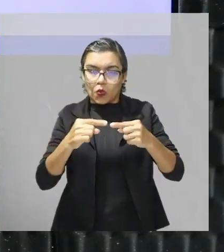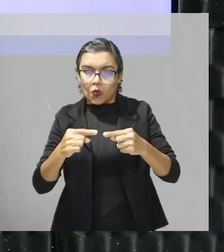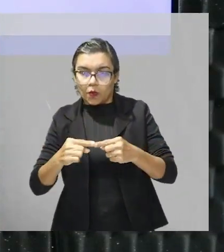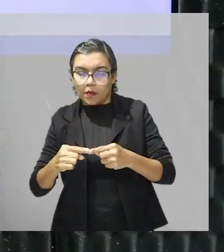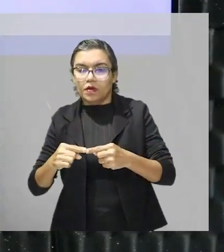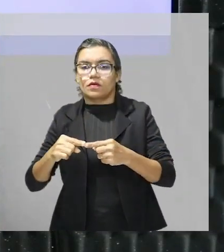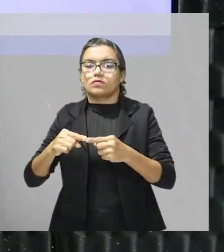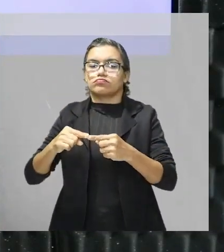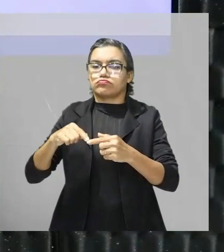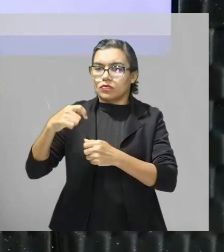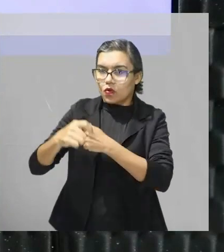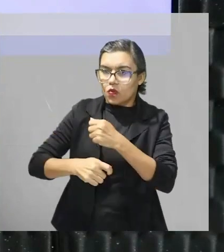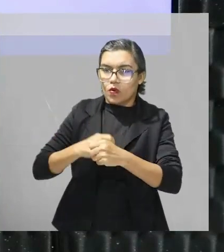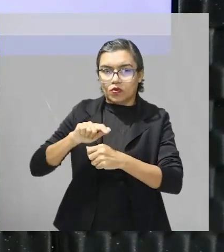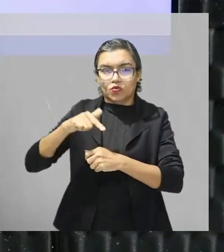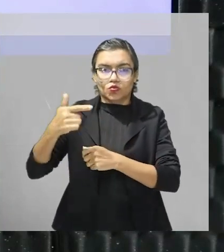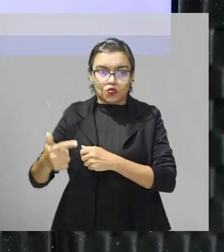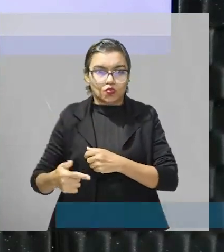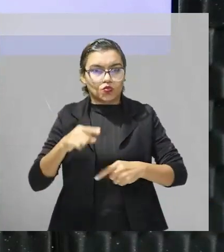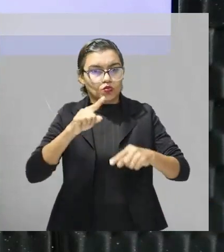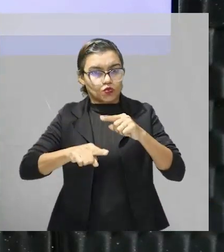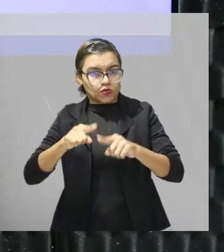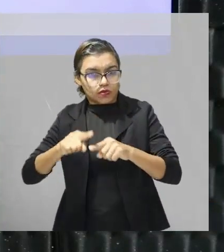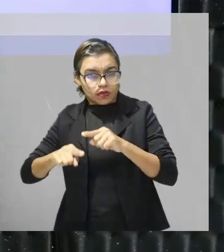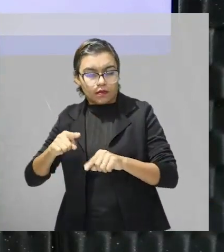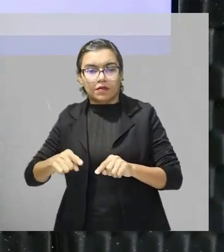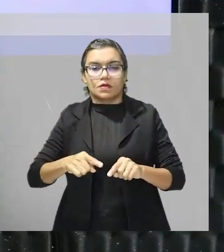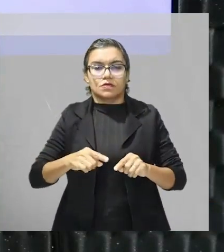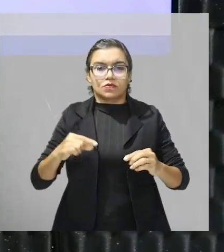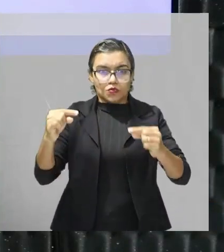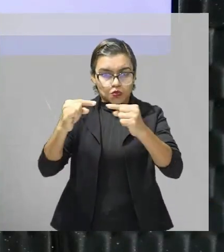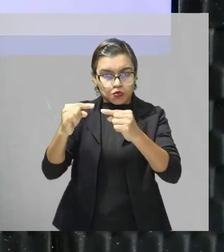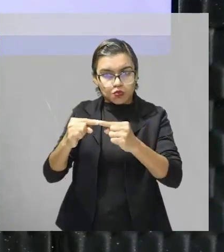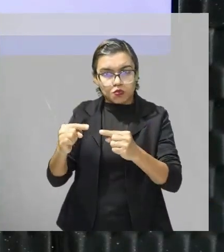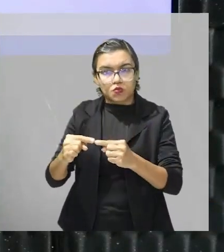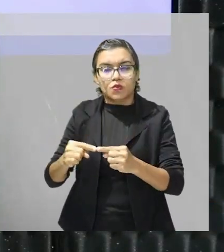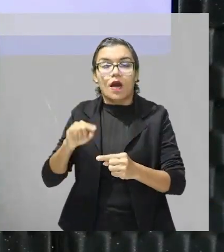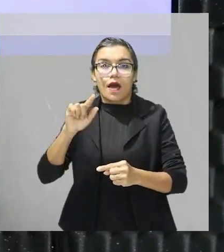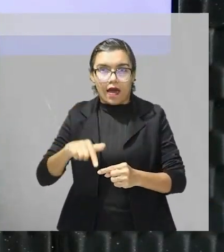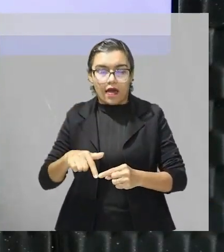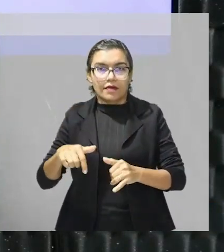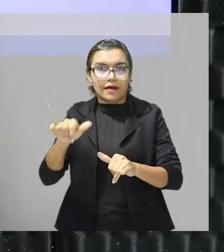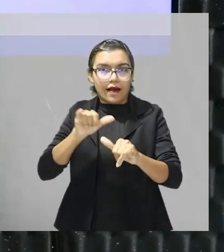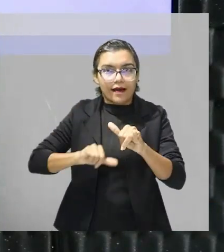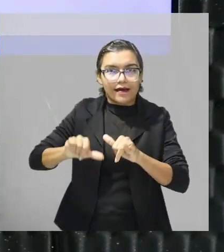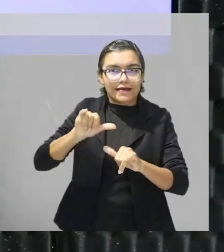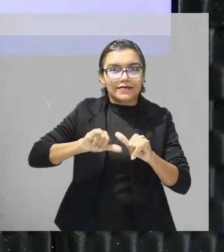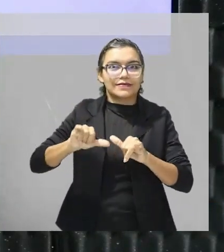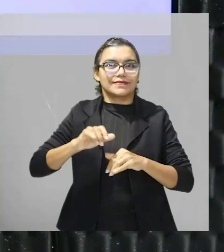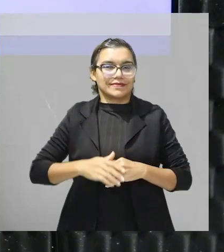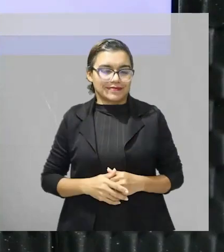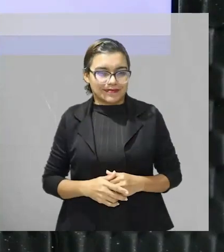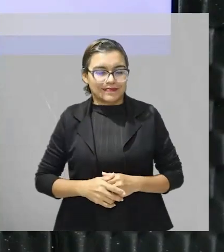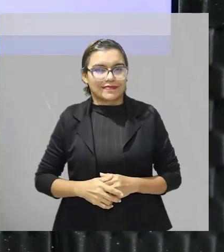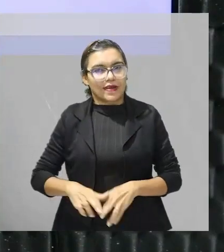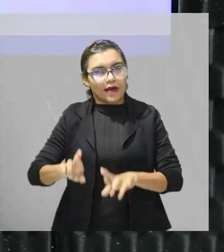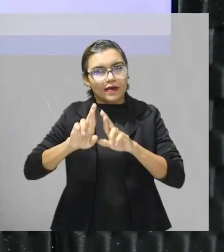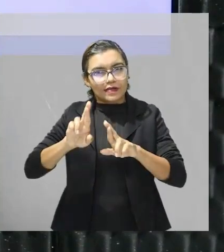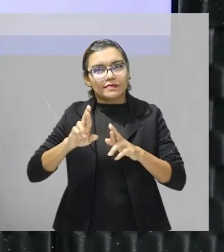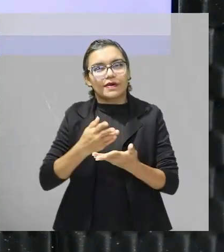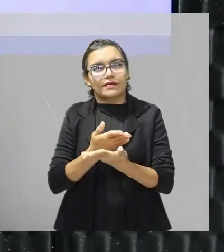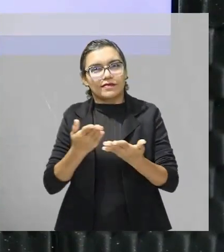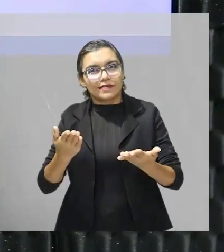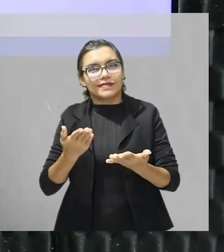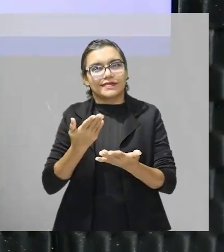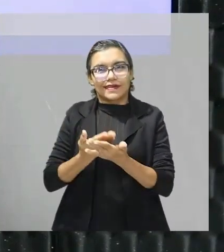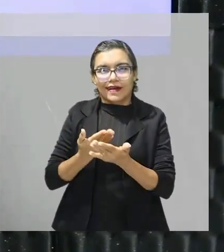números inteiros pequenos para formar compostos são as reações químicas beleza turminha Espero que você tenha gostado